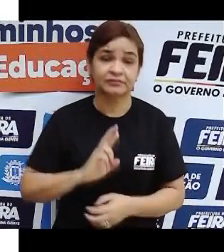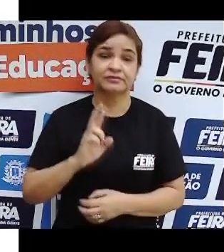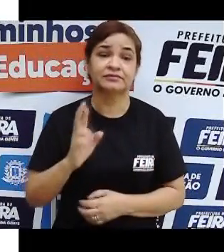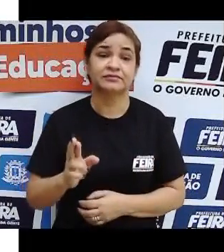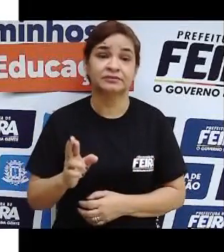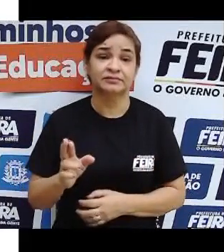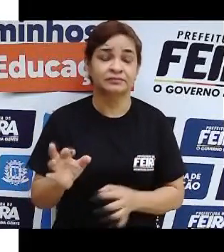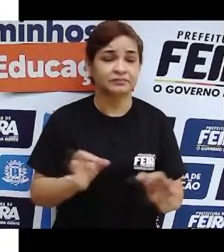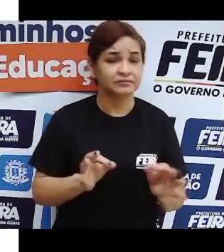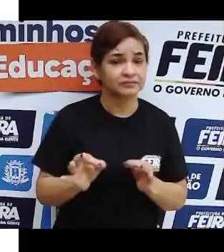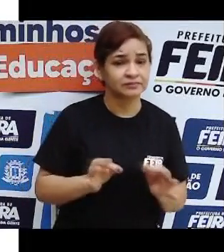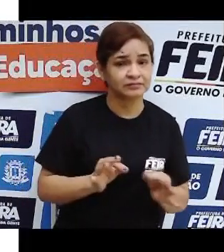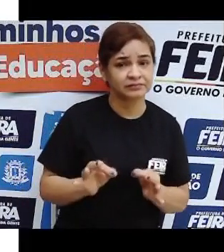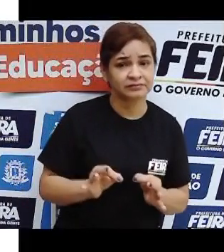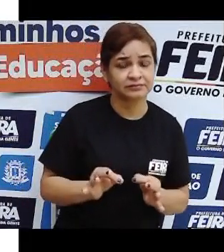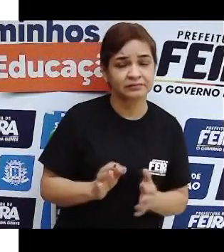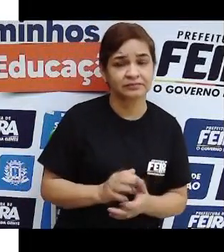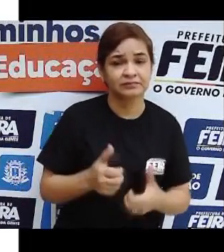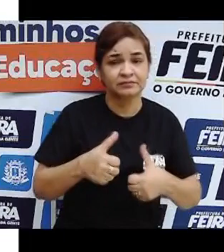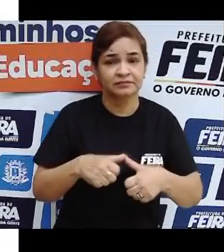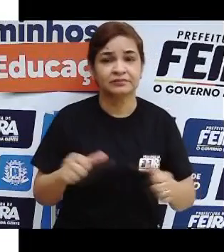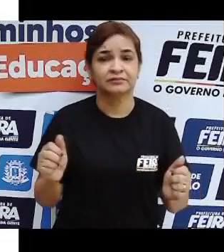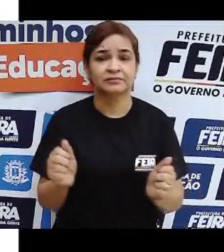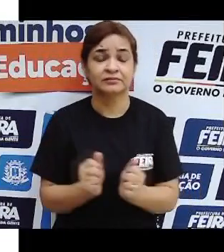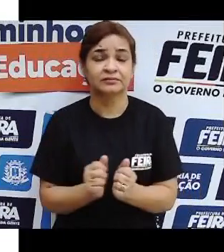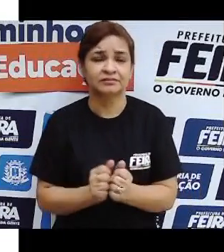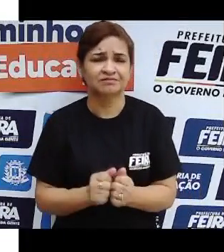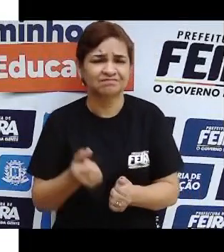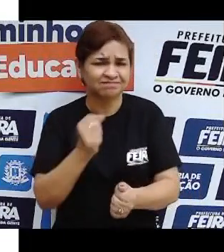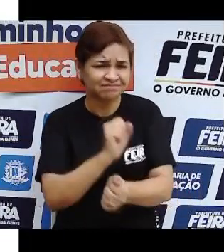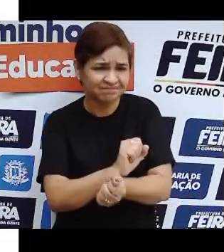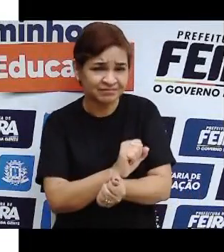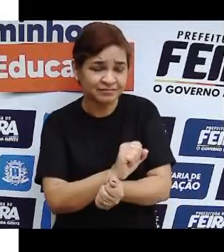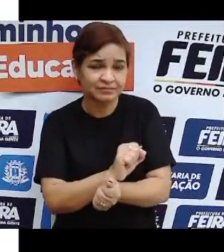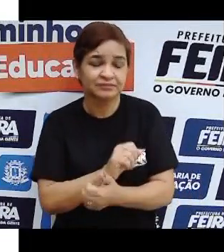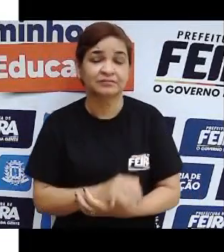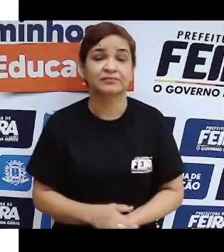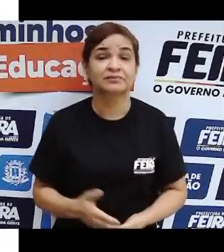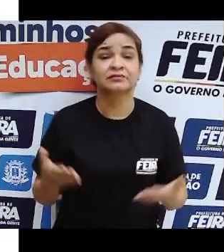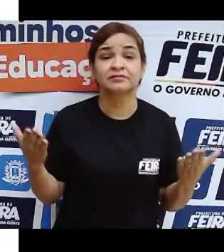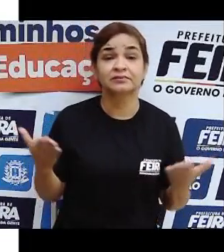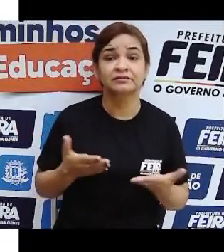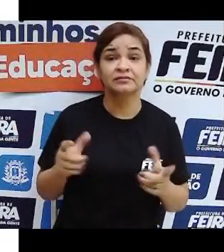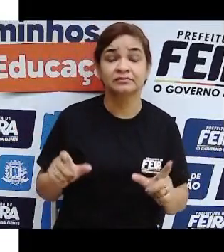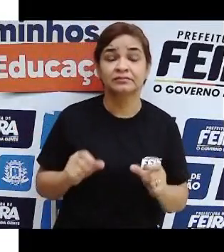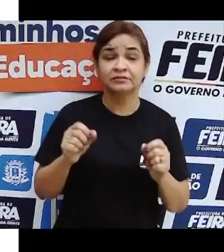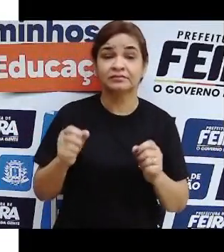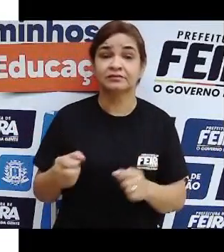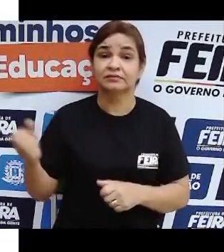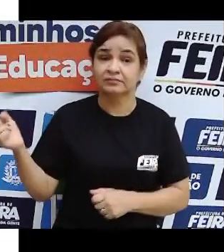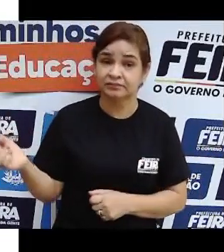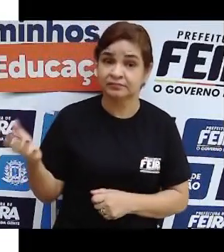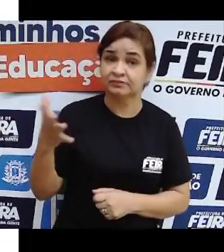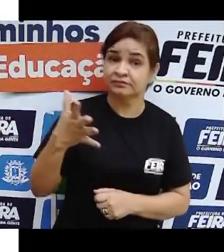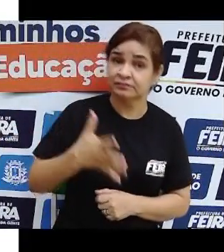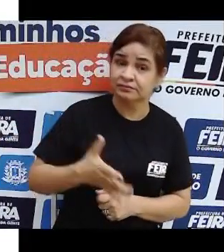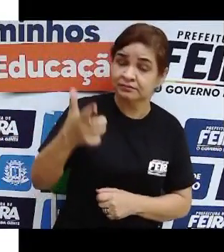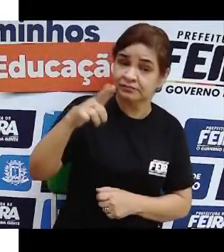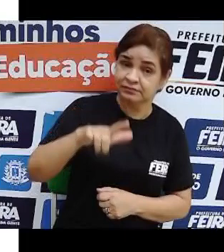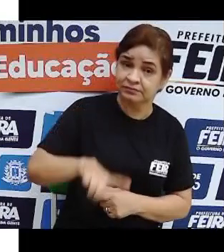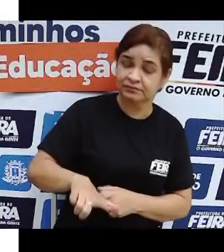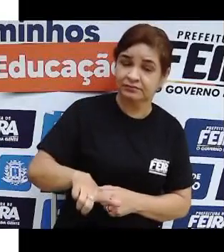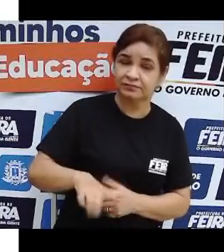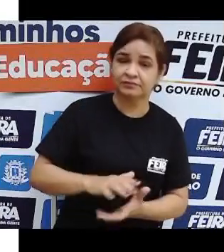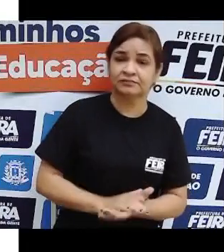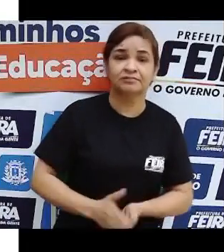formais para protestar com a abolição da escravatura. Então, o que ocorre hoje é uma reatualização ou uma repetição